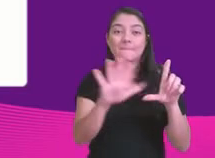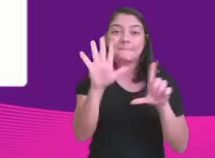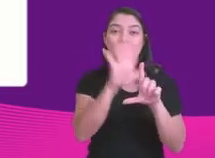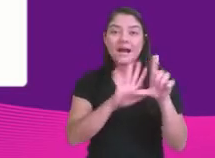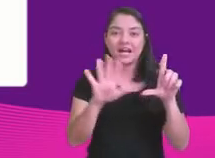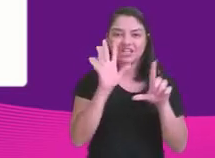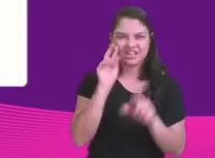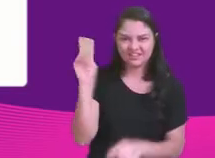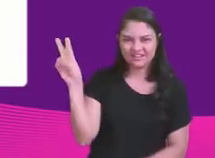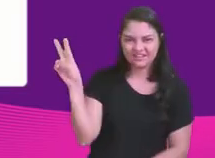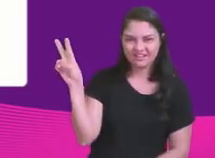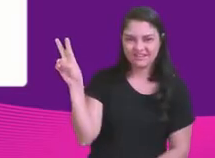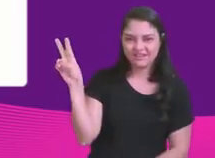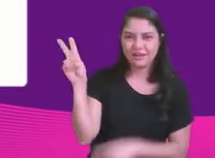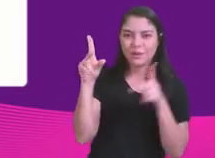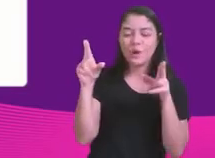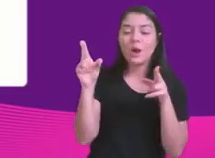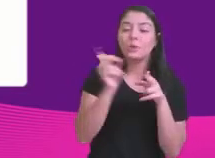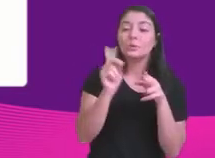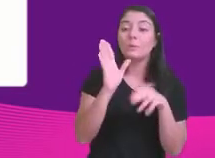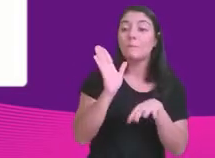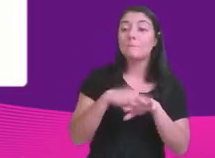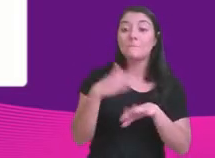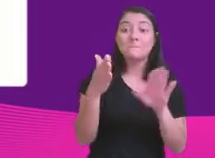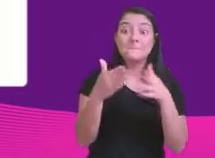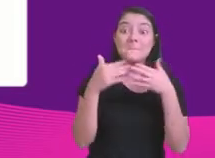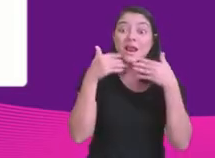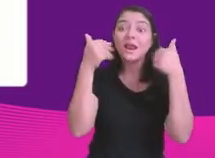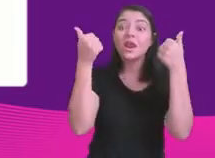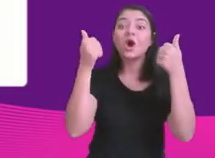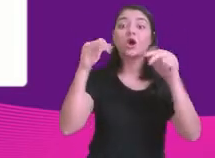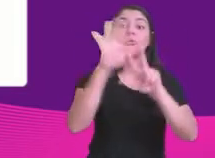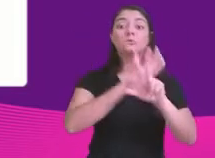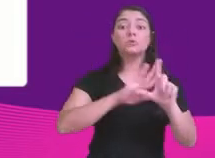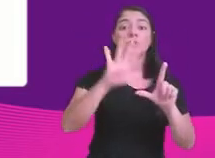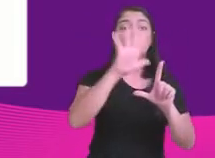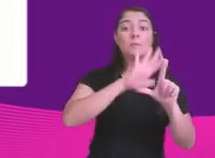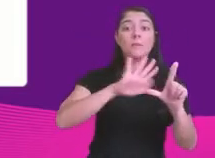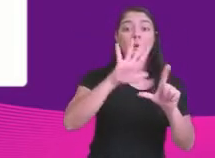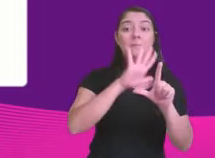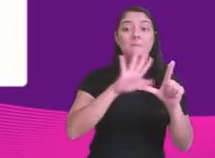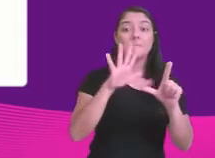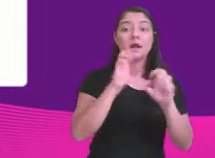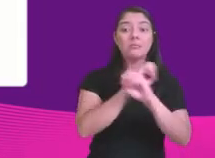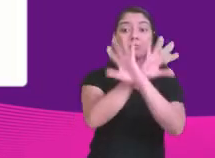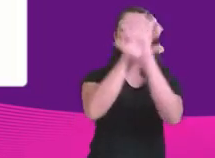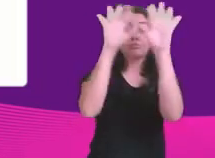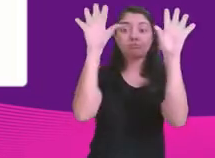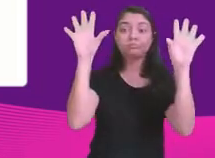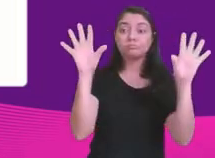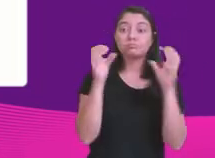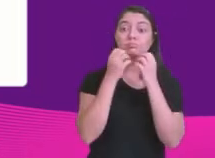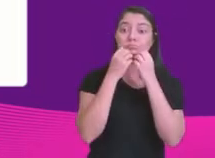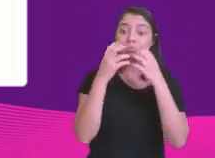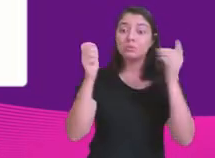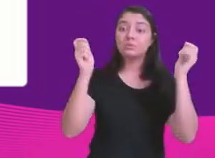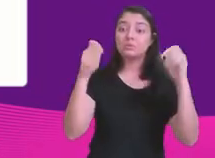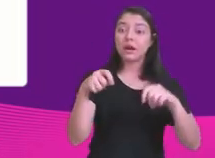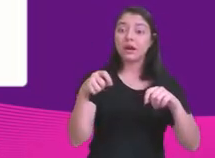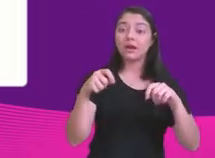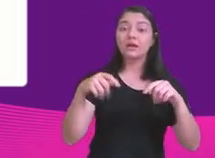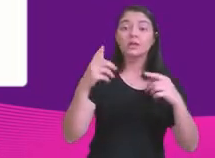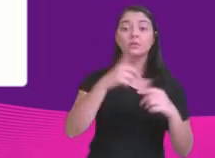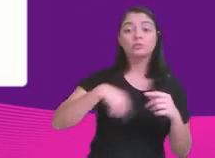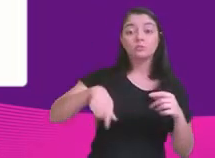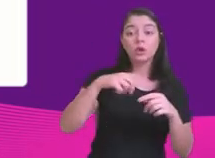nesse vídeo. E essa imagem tridimensional, ela permite a nós, cirurgiões, a